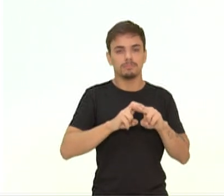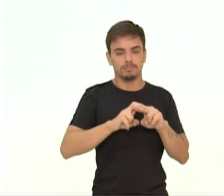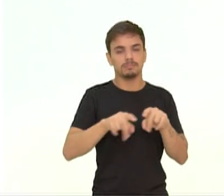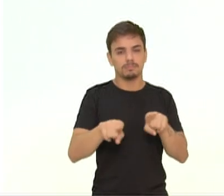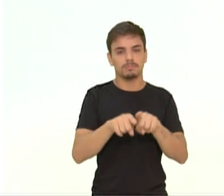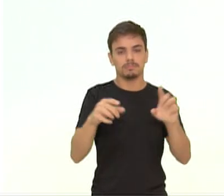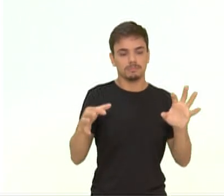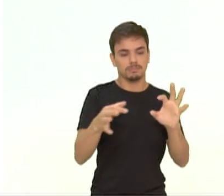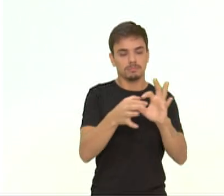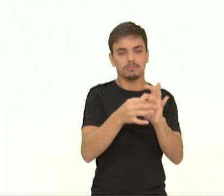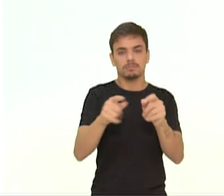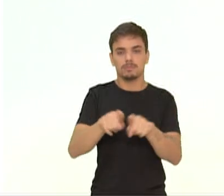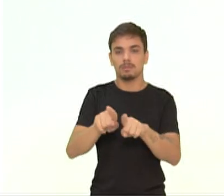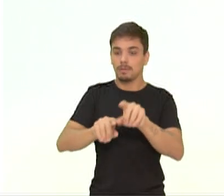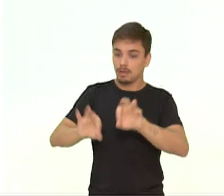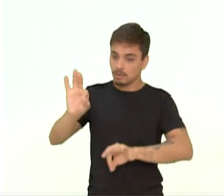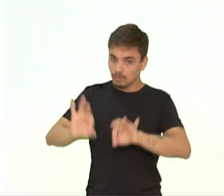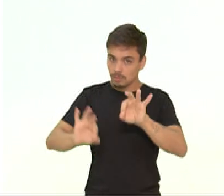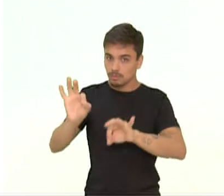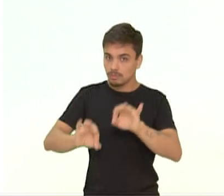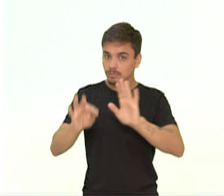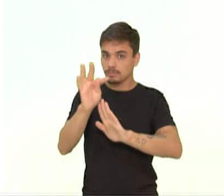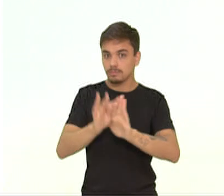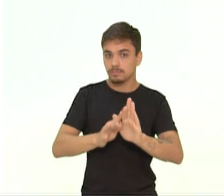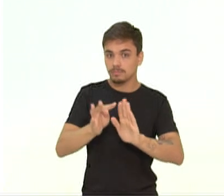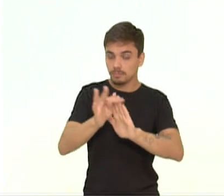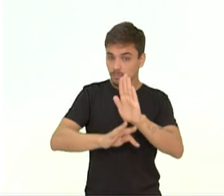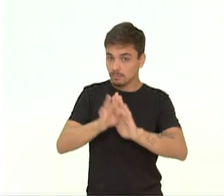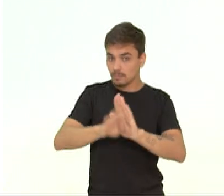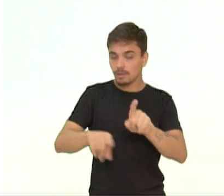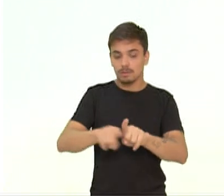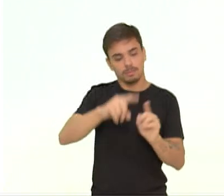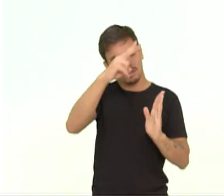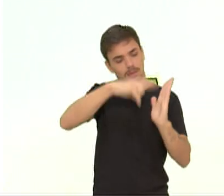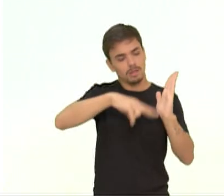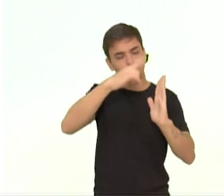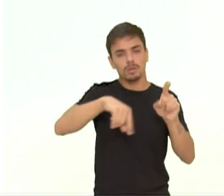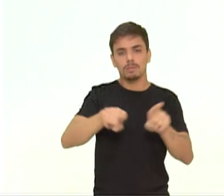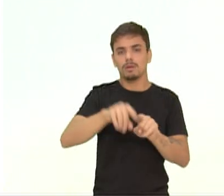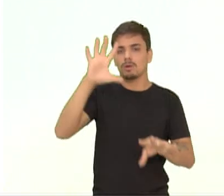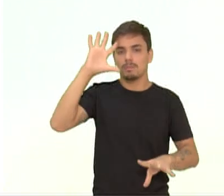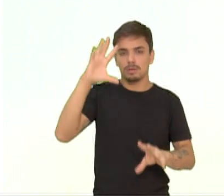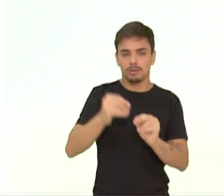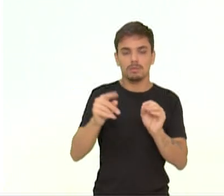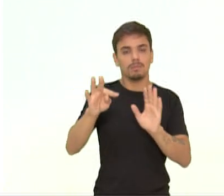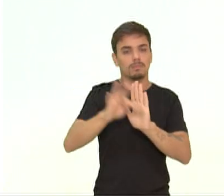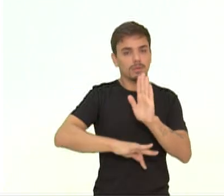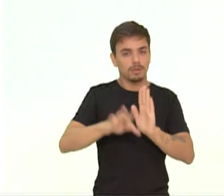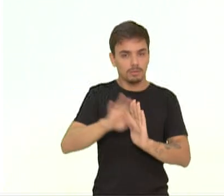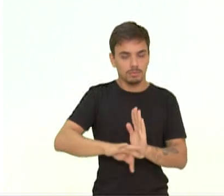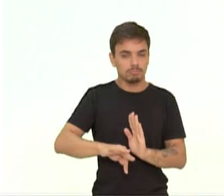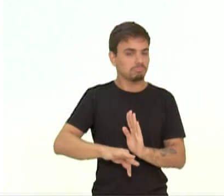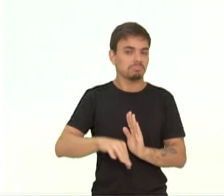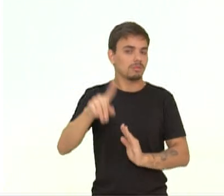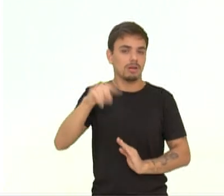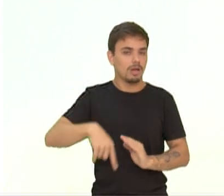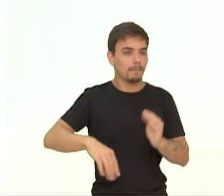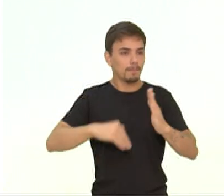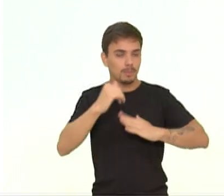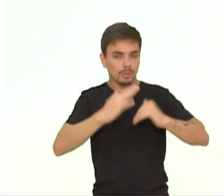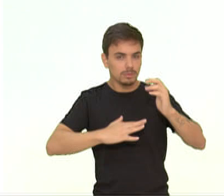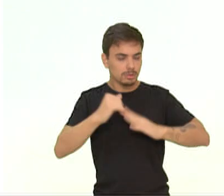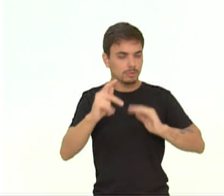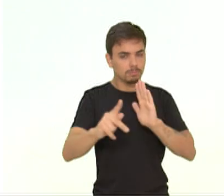e articuladores textuais, seja na leitura e compreensão de um texto, seja em